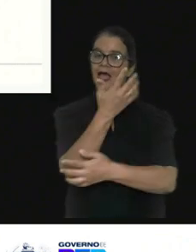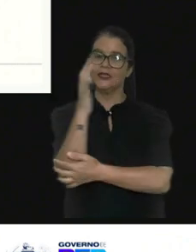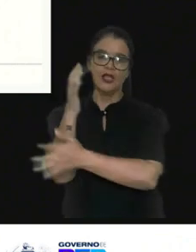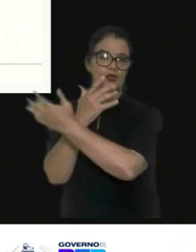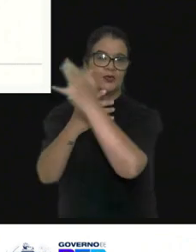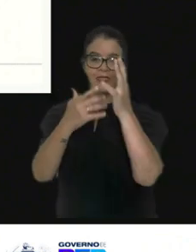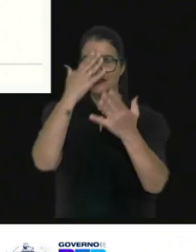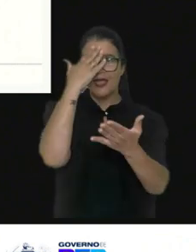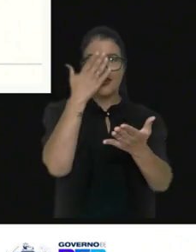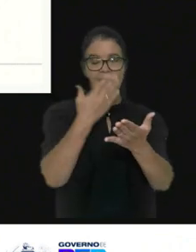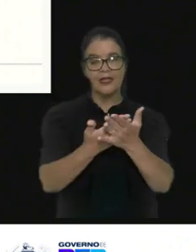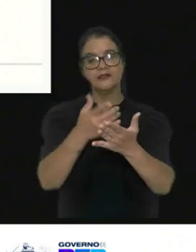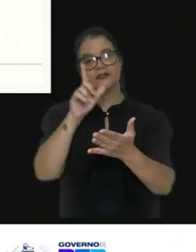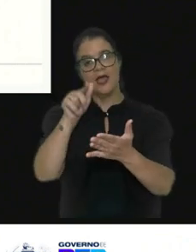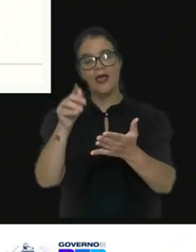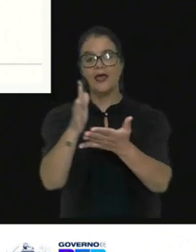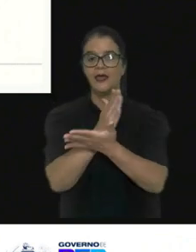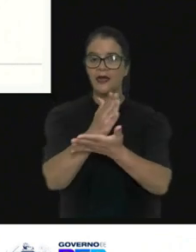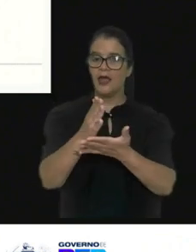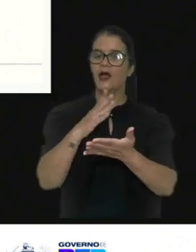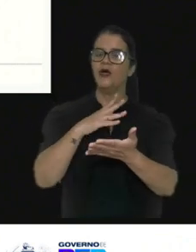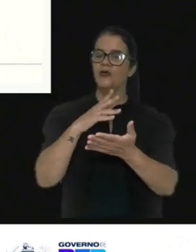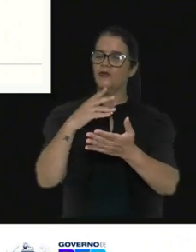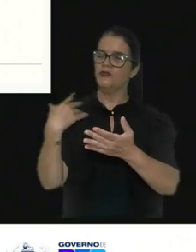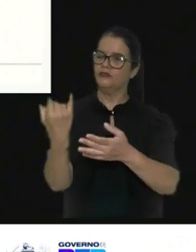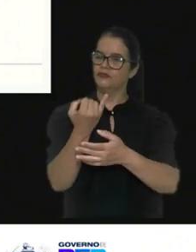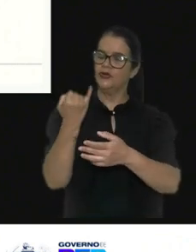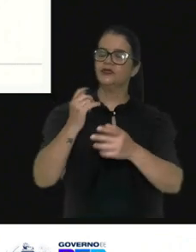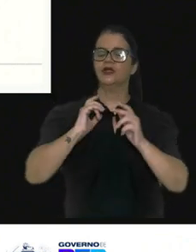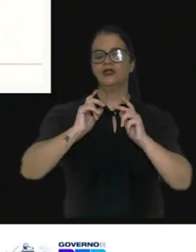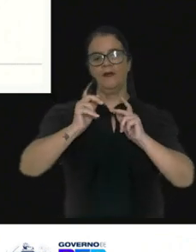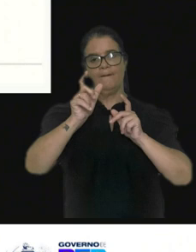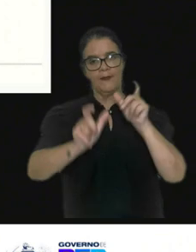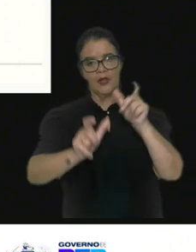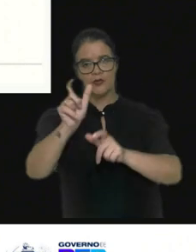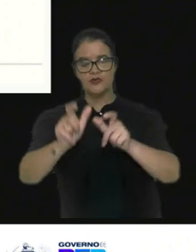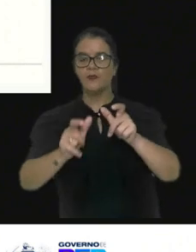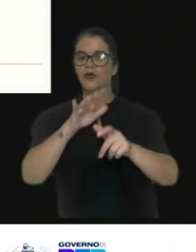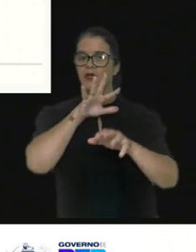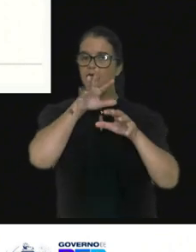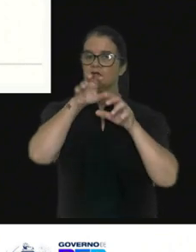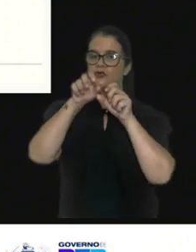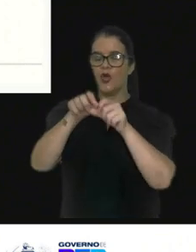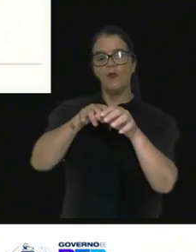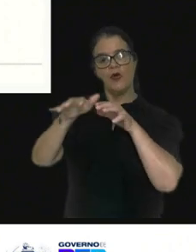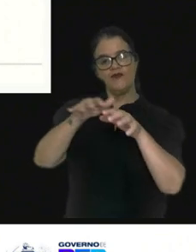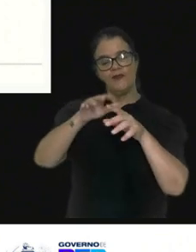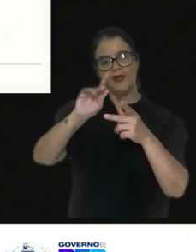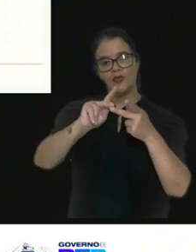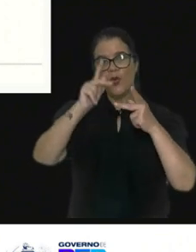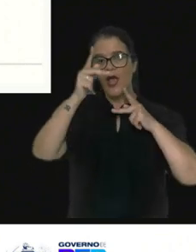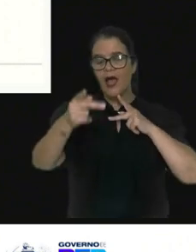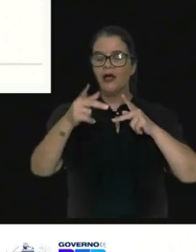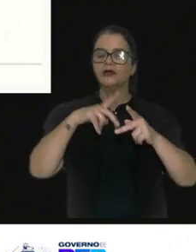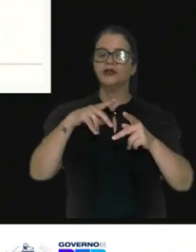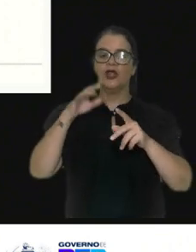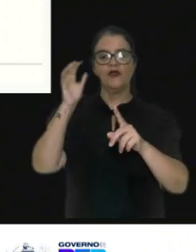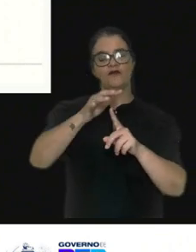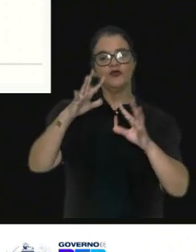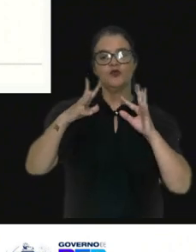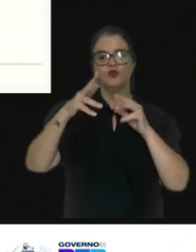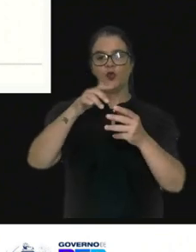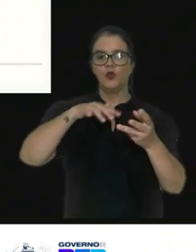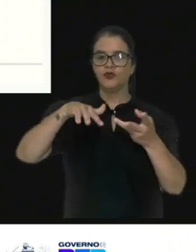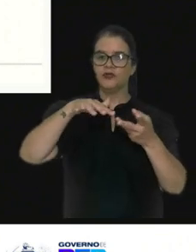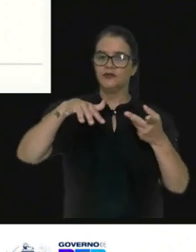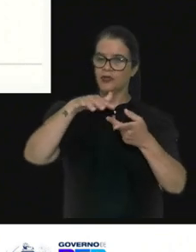ela era um refúgio para os seres humanos e animais. O movimento árcade influenciou todos os campos das artes e não apenas